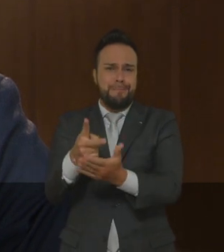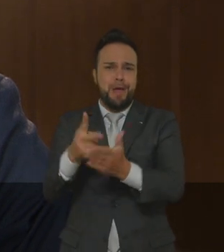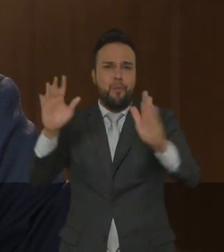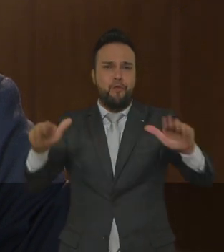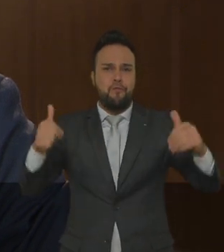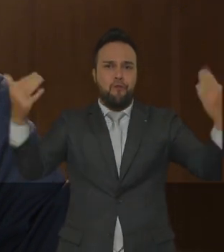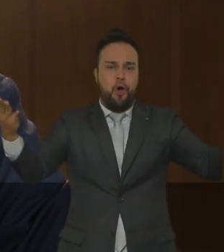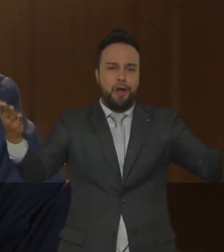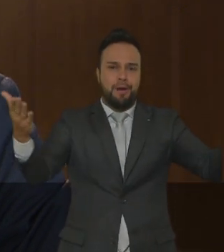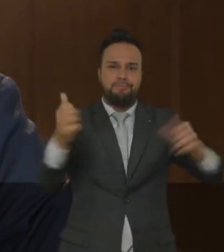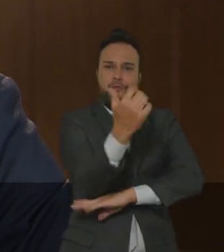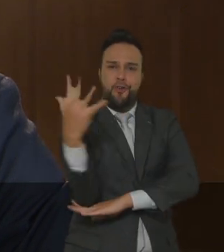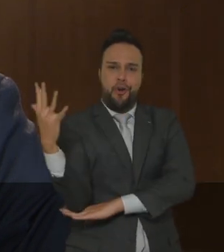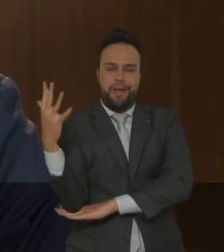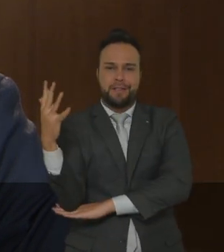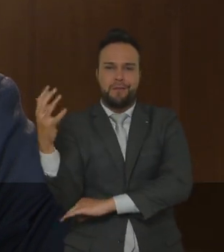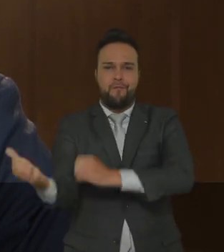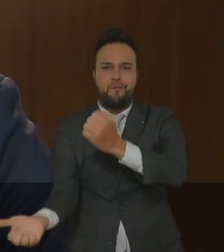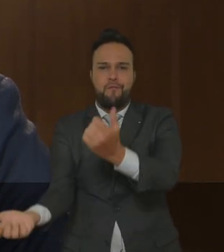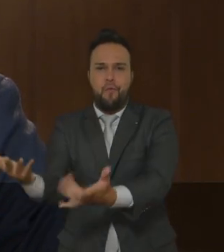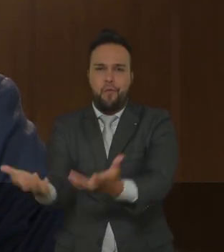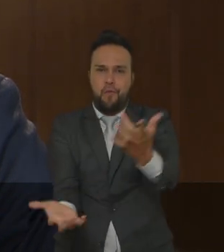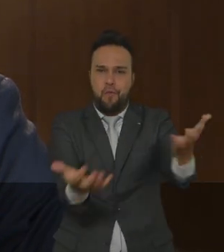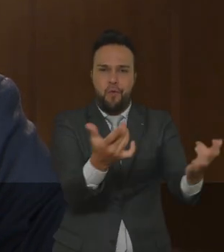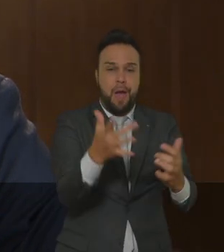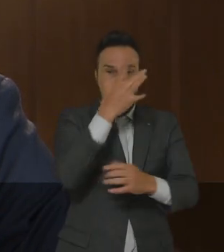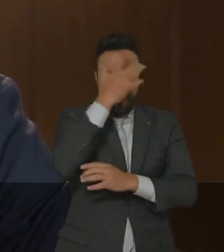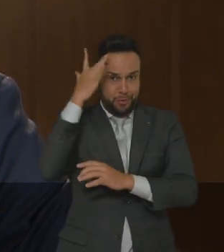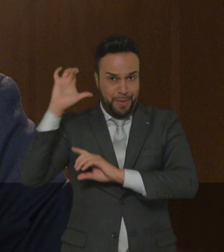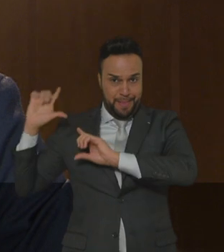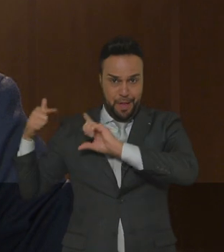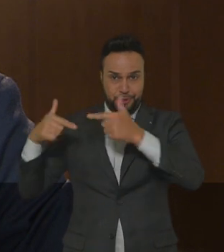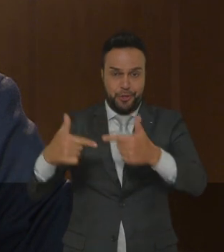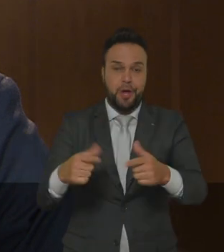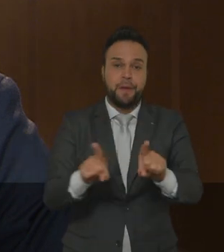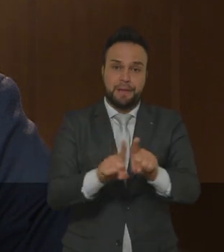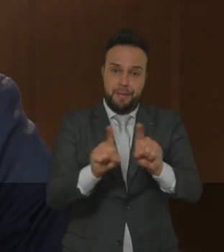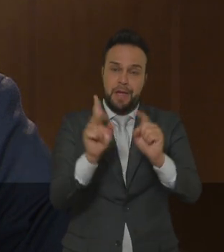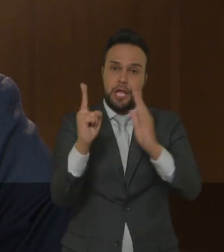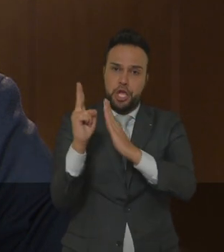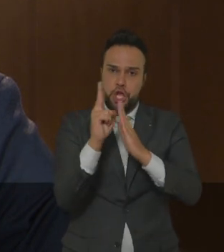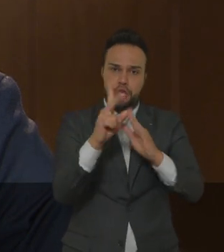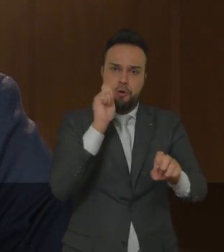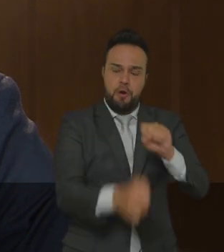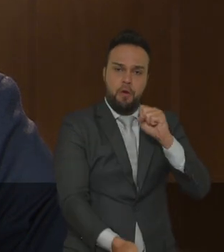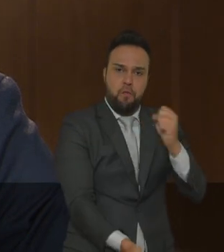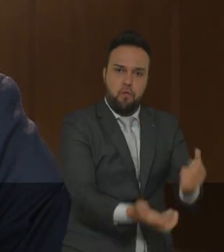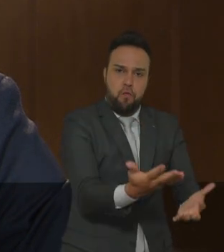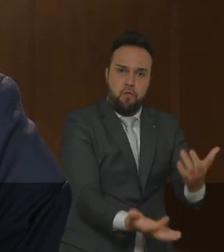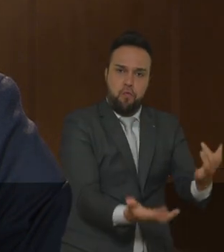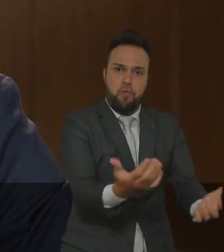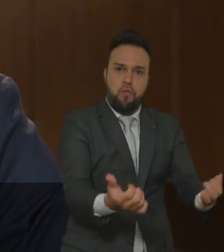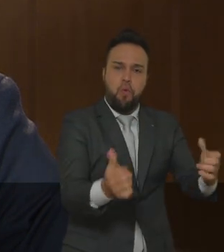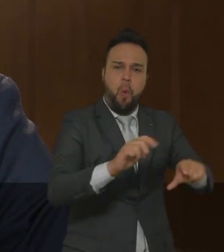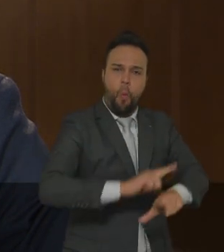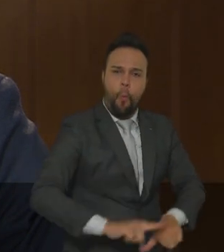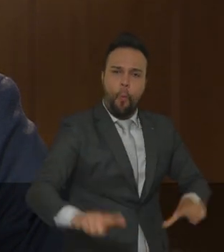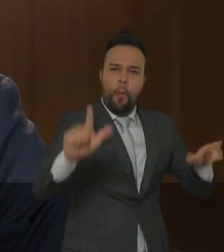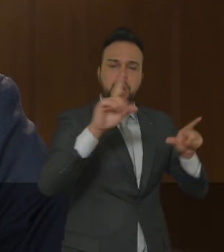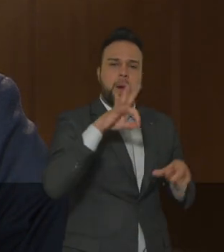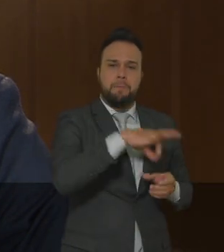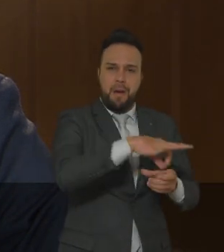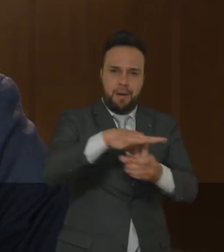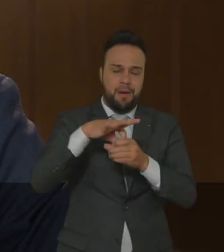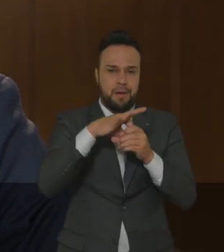nos mesmos lugares no entorno leste da floresta onde o caboclo e o índio queima os seus roçados